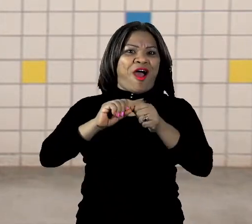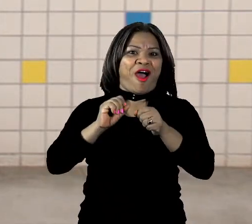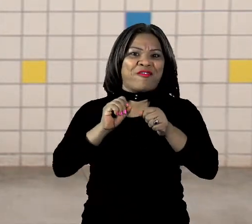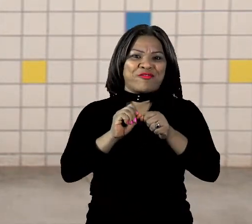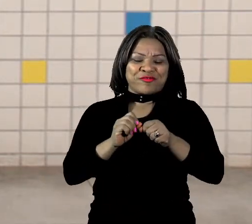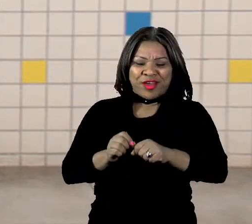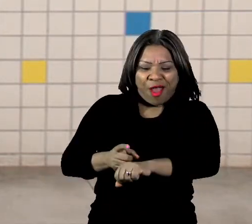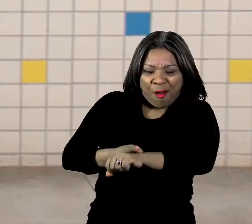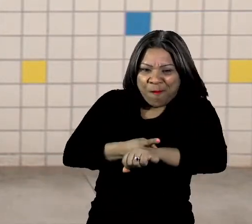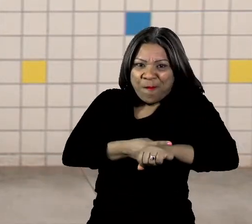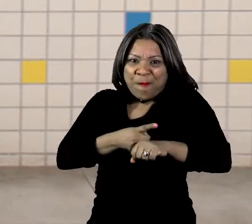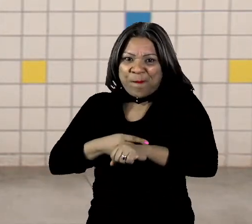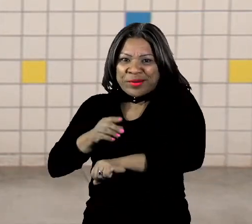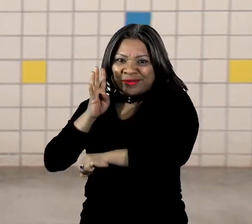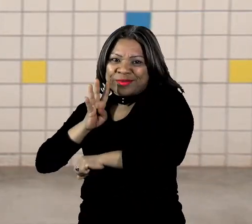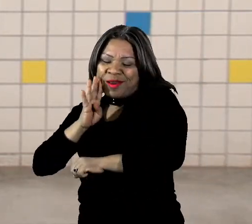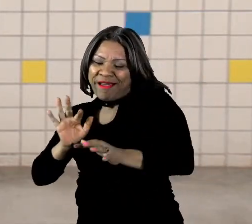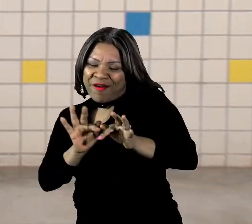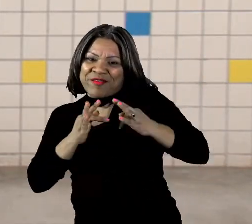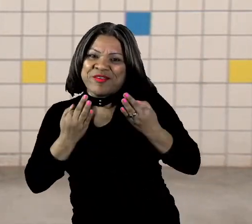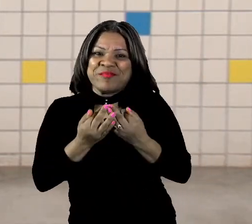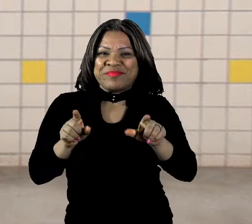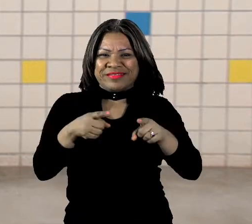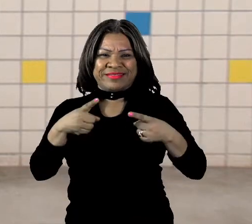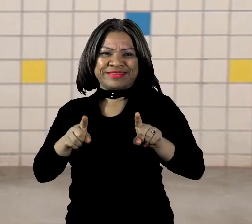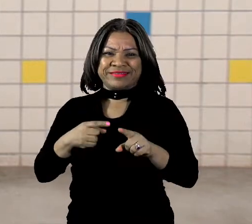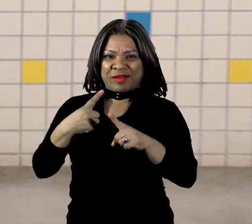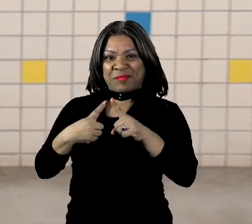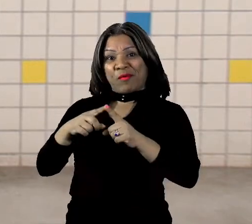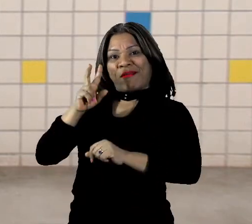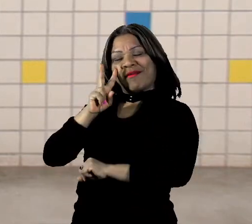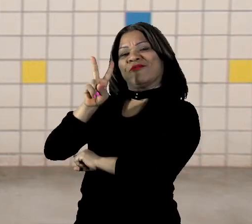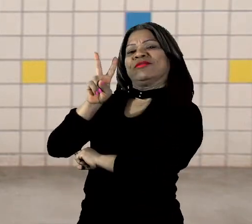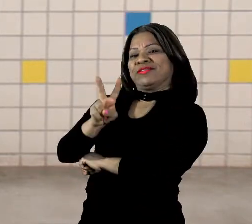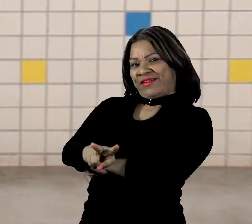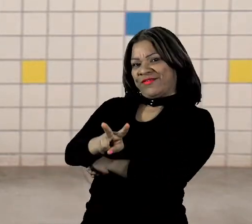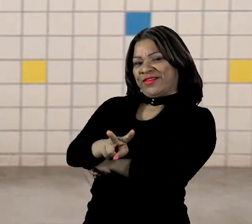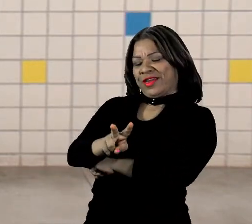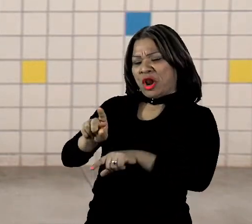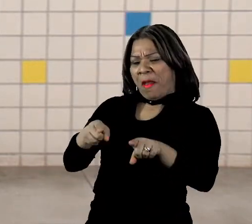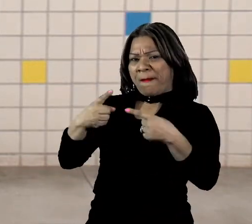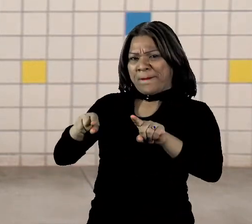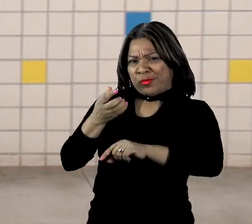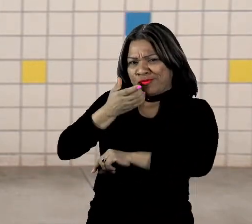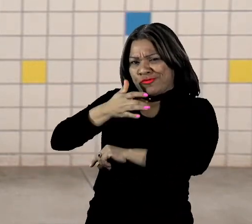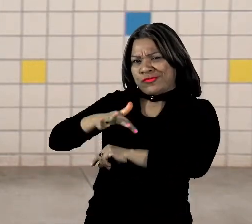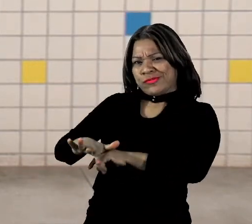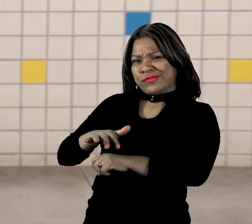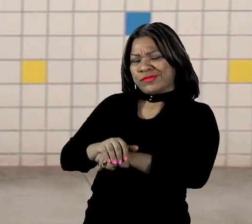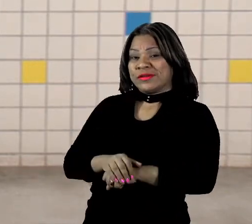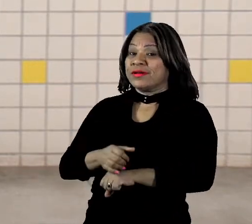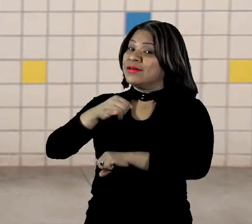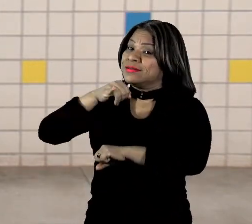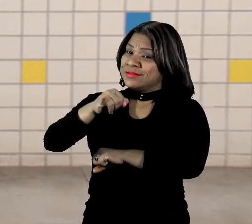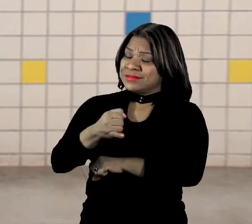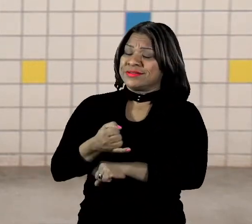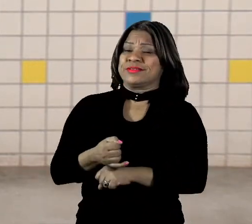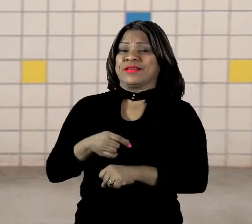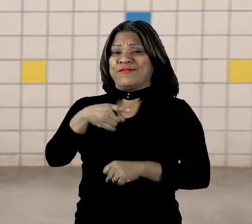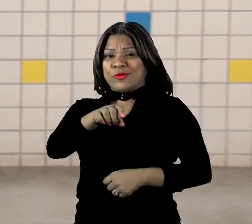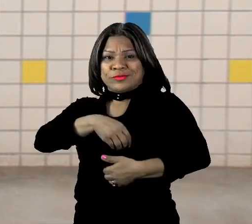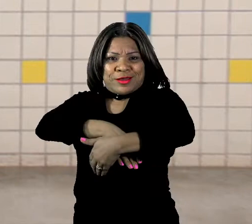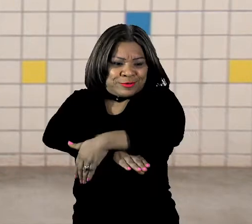Porque vocês viram que eles desde criança gostavam de música? Se você costuma desde pequeno ouvir boas músicas, você vai